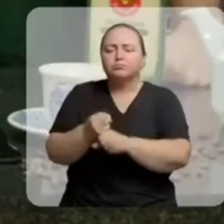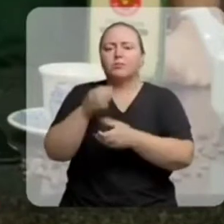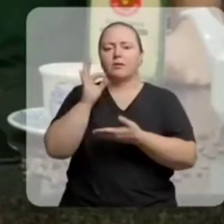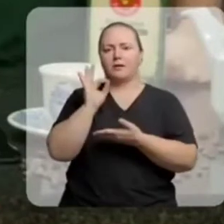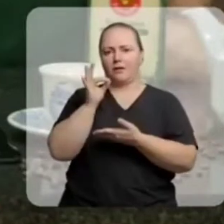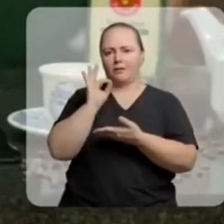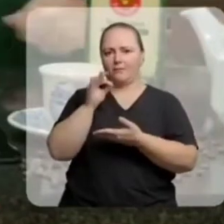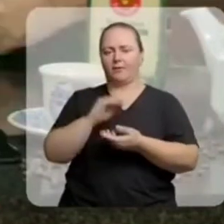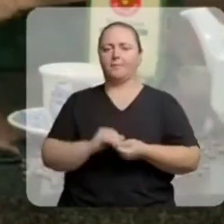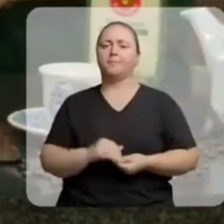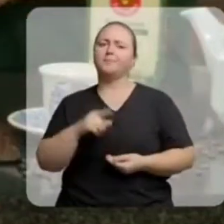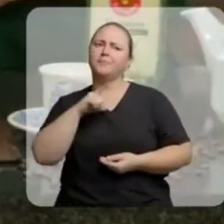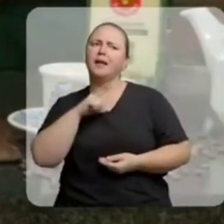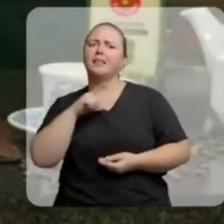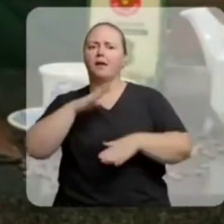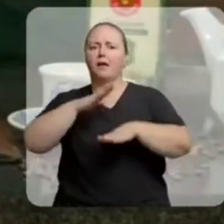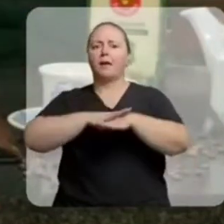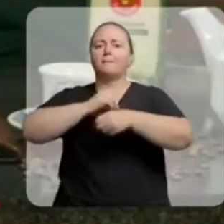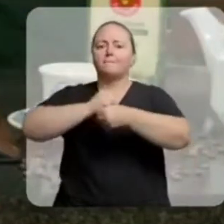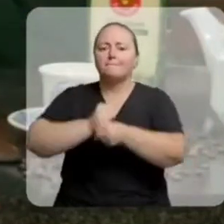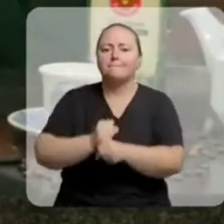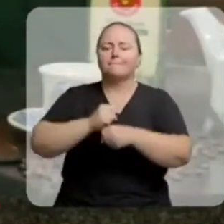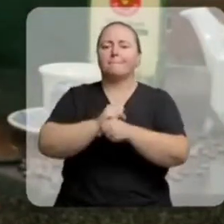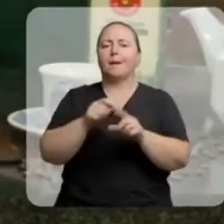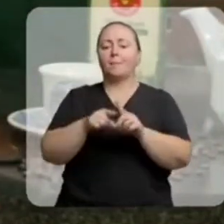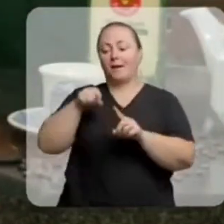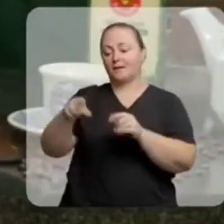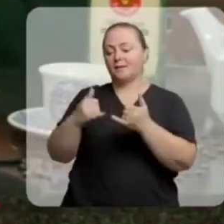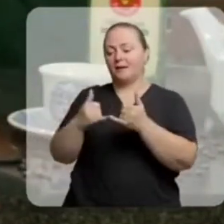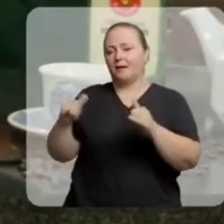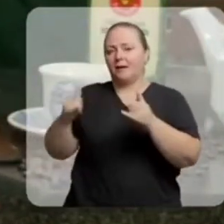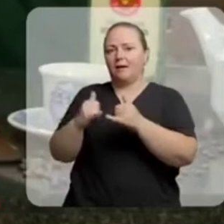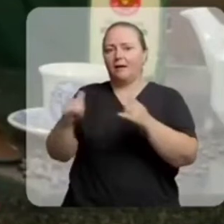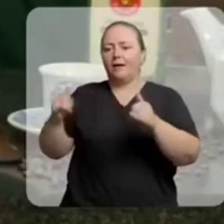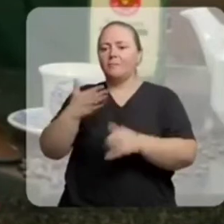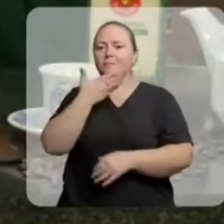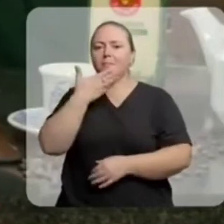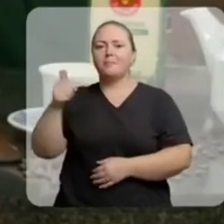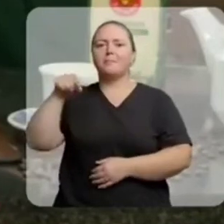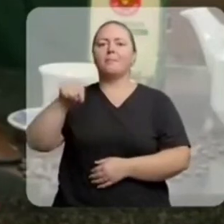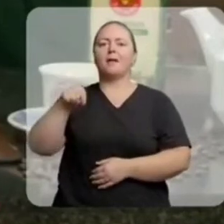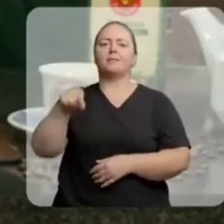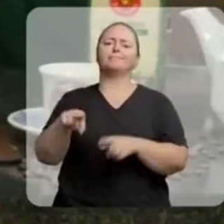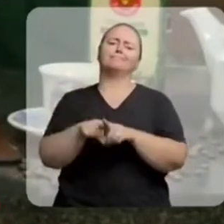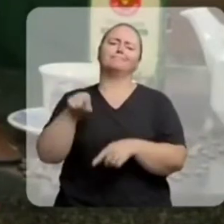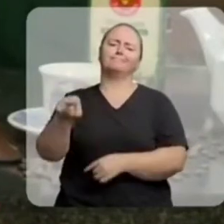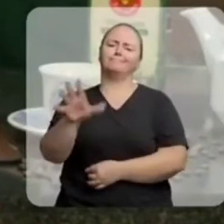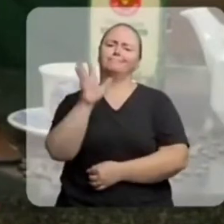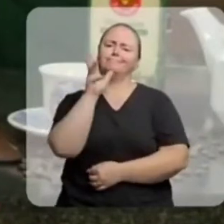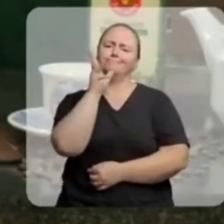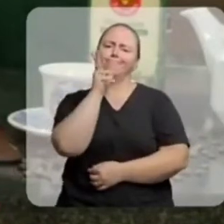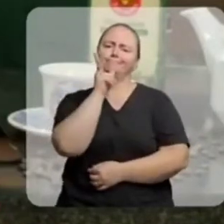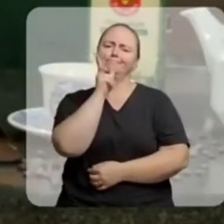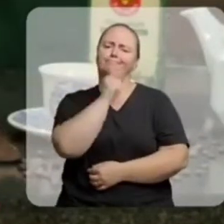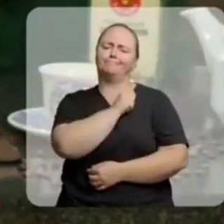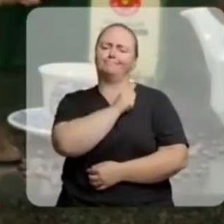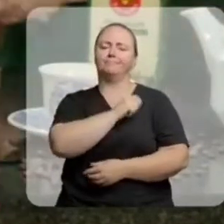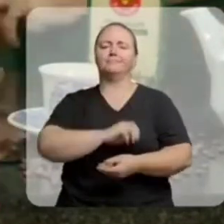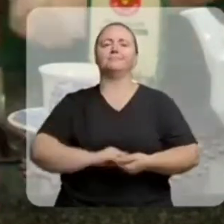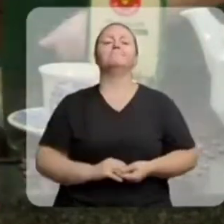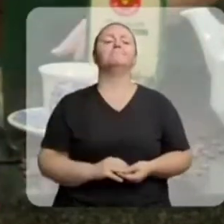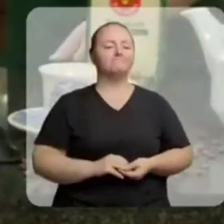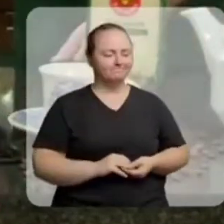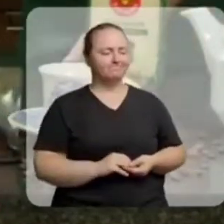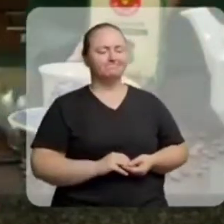também de manual, mas, né, o elétrico ele já te dá um resultado e a durabilidade também, né? Perfeito.